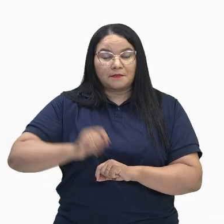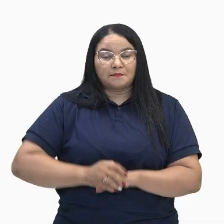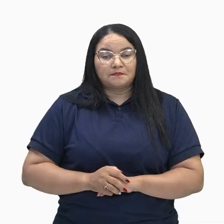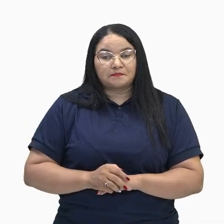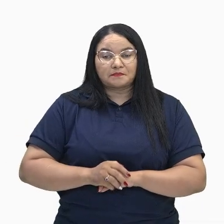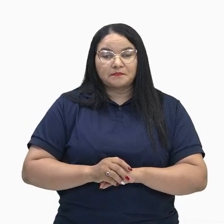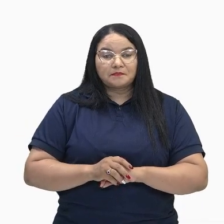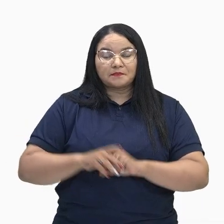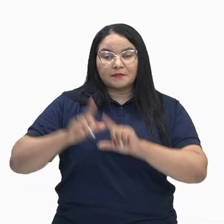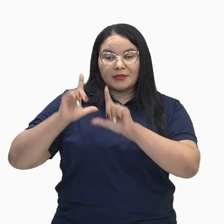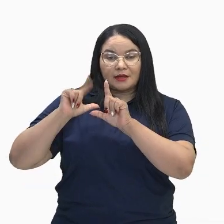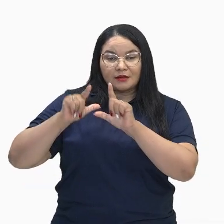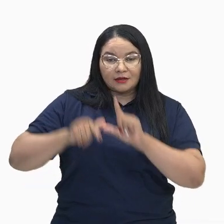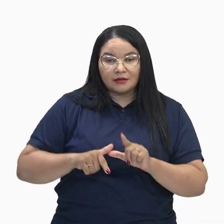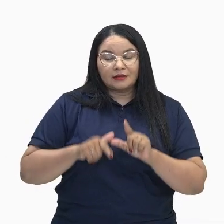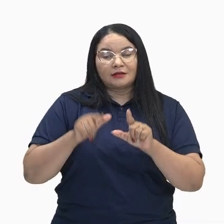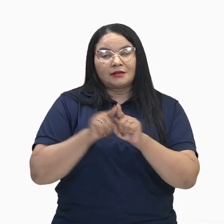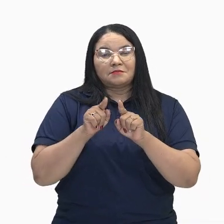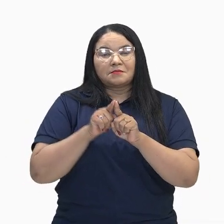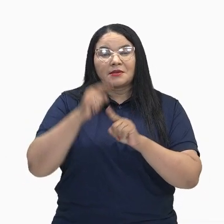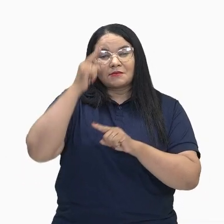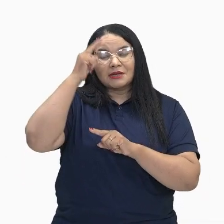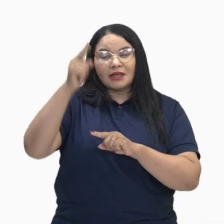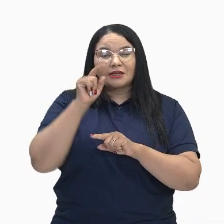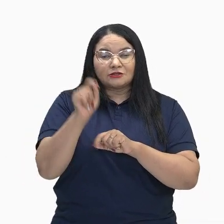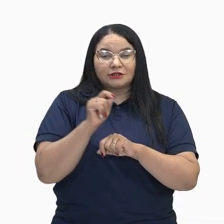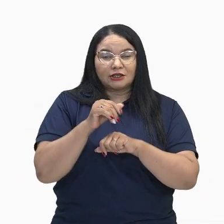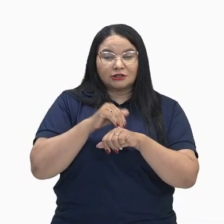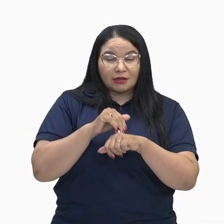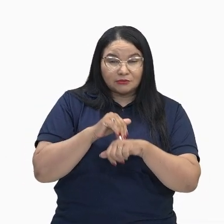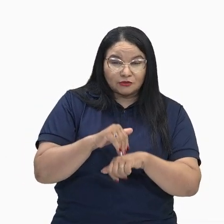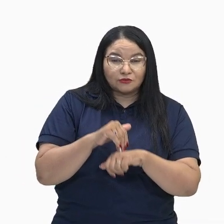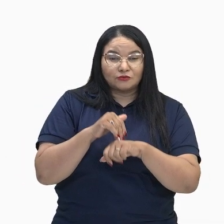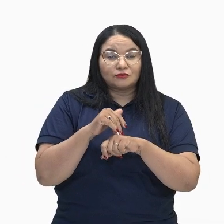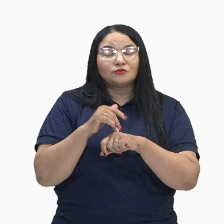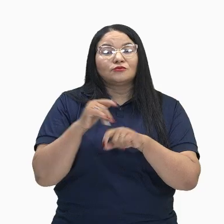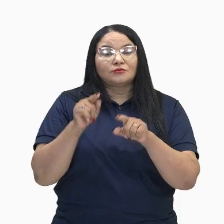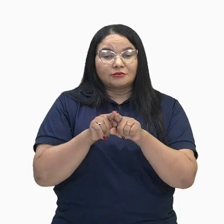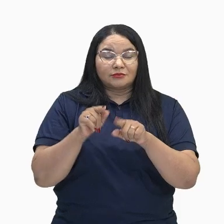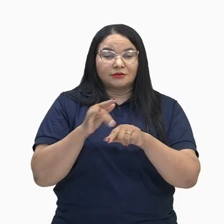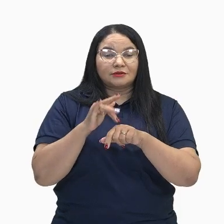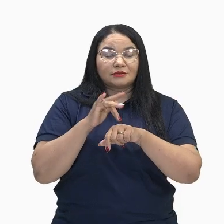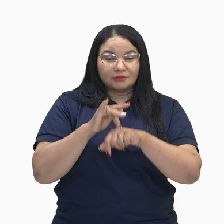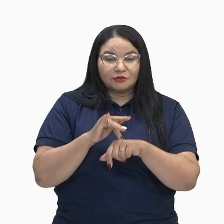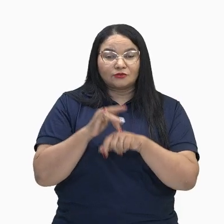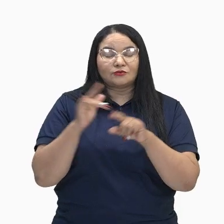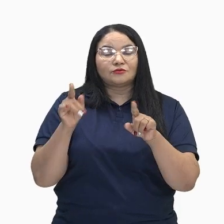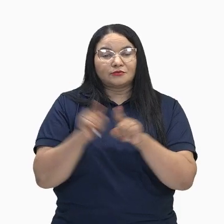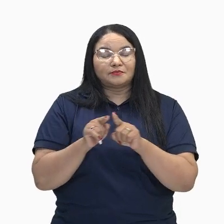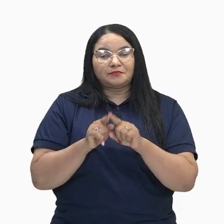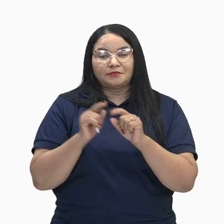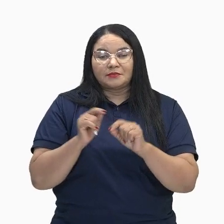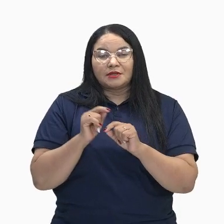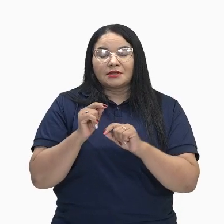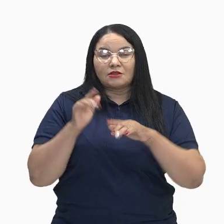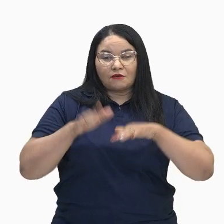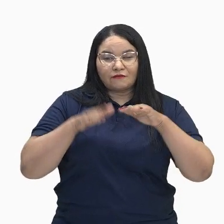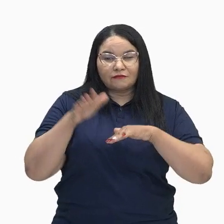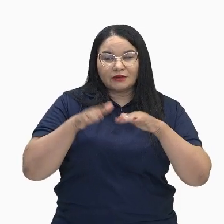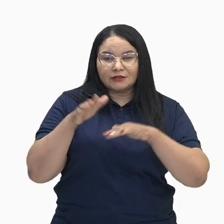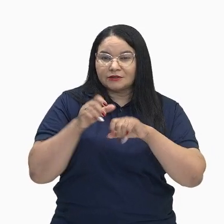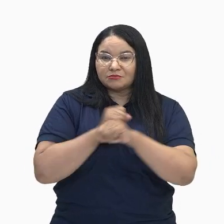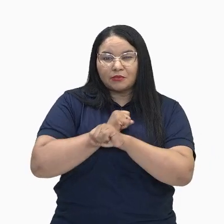tem uma ideia de absurdo, ele traz uma ideia de algo absurdo, de algo que é impossível